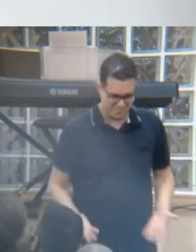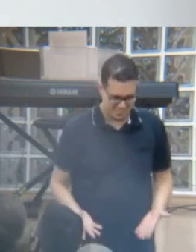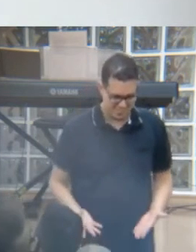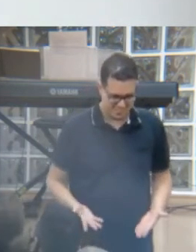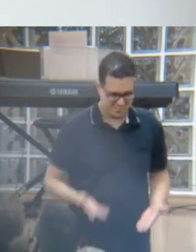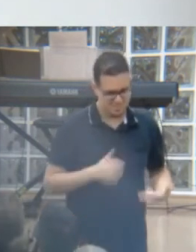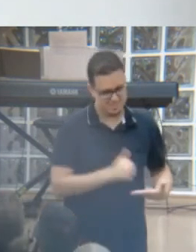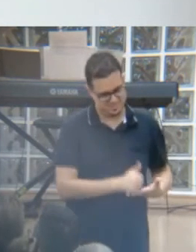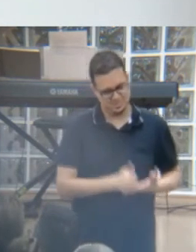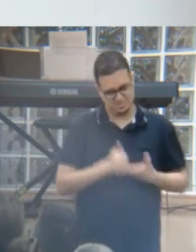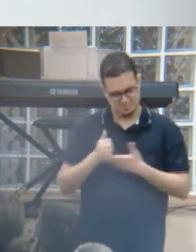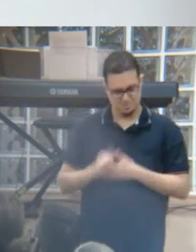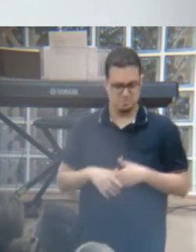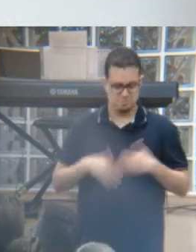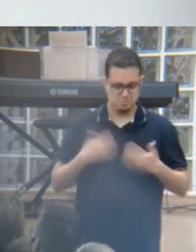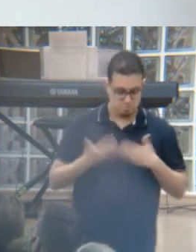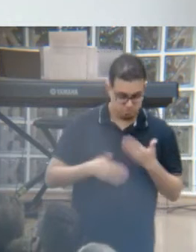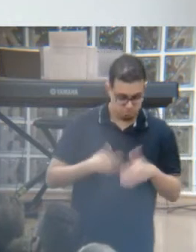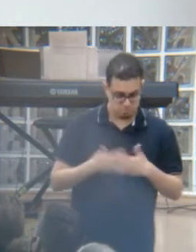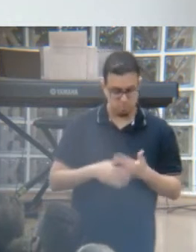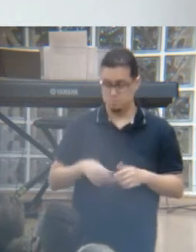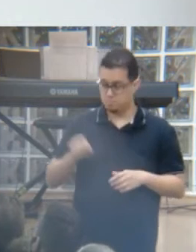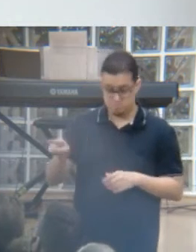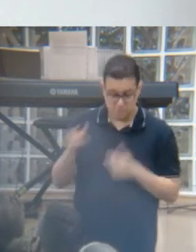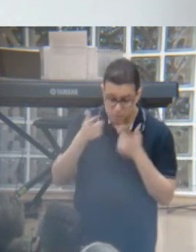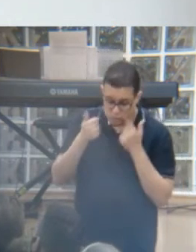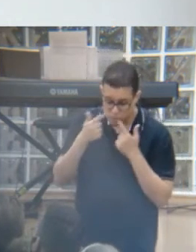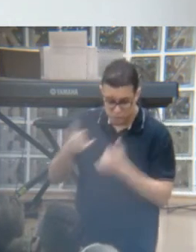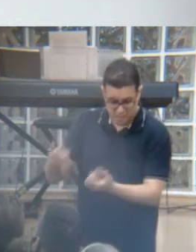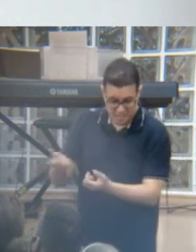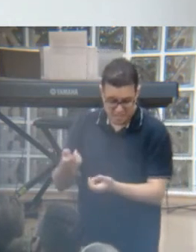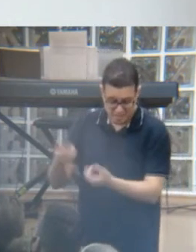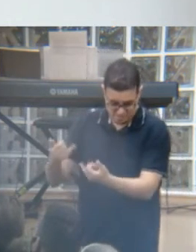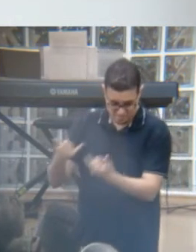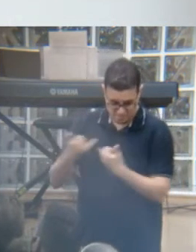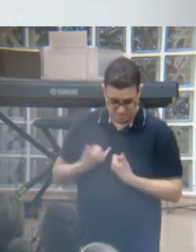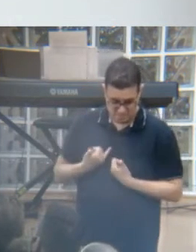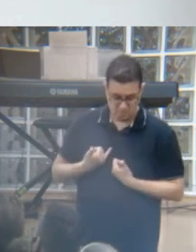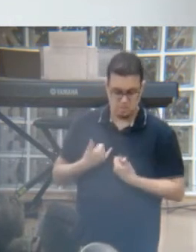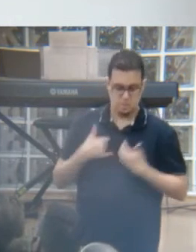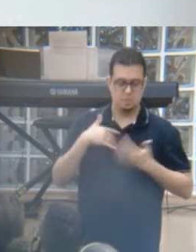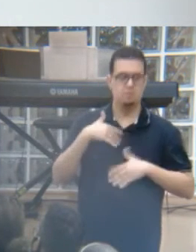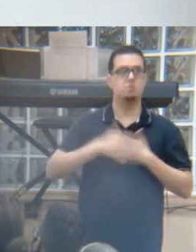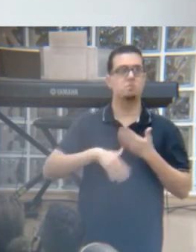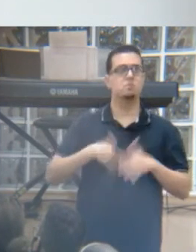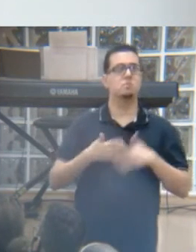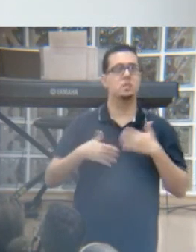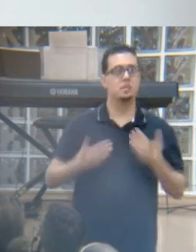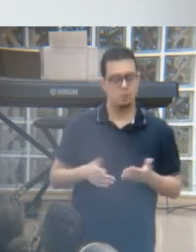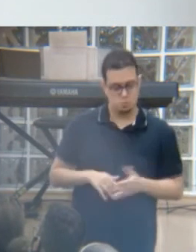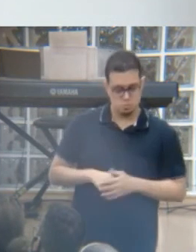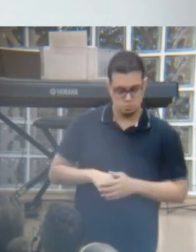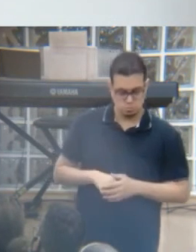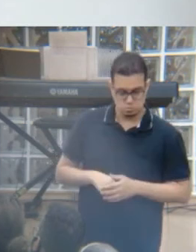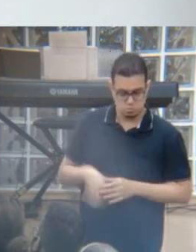Daí a pouco, ela tinha acabado de chorar isso comigo, a moça aperta a campainha. Estava no mercado, Deus tocou